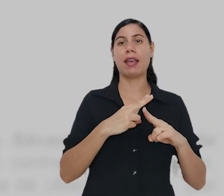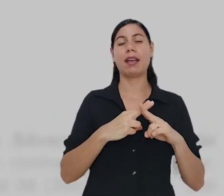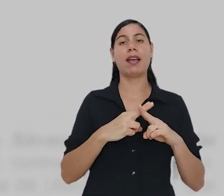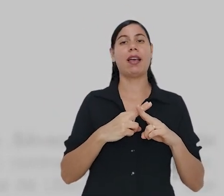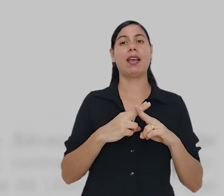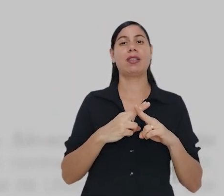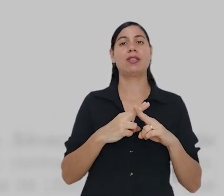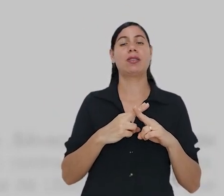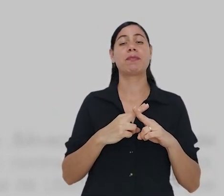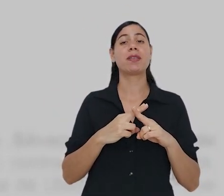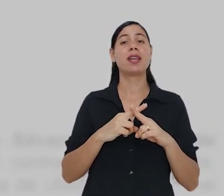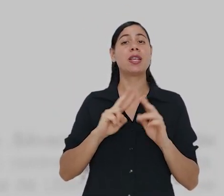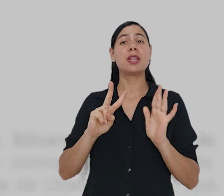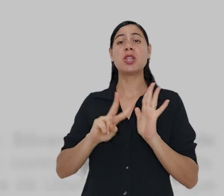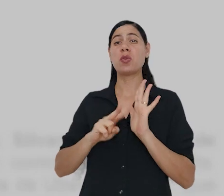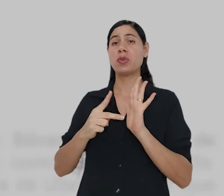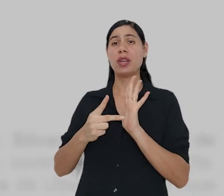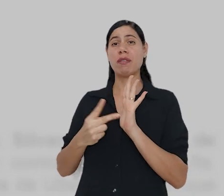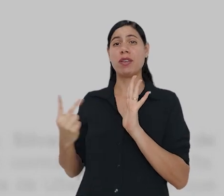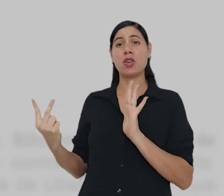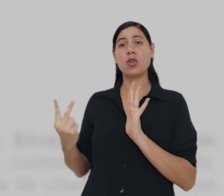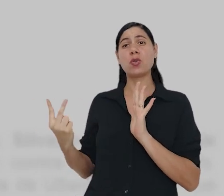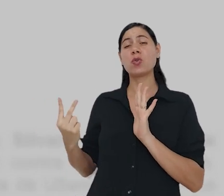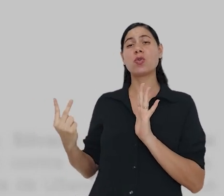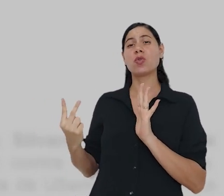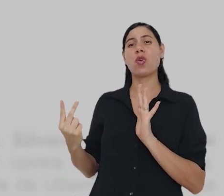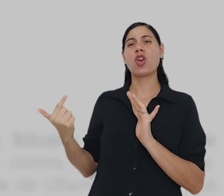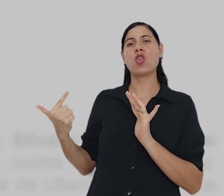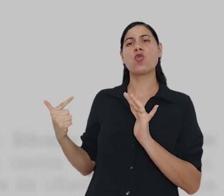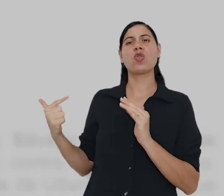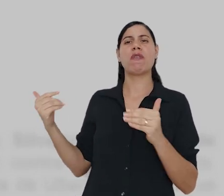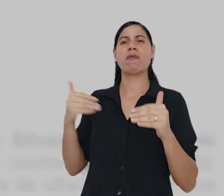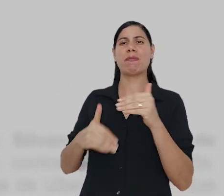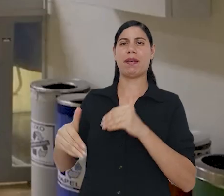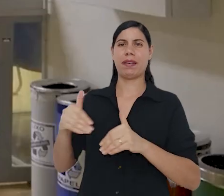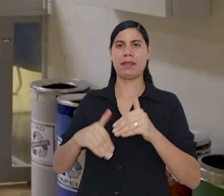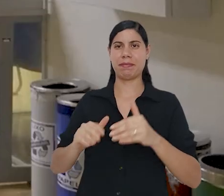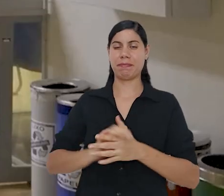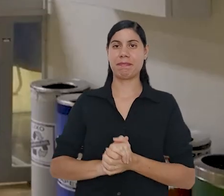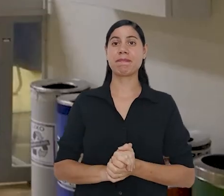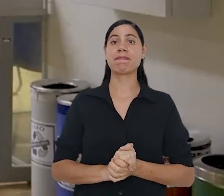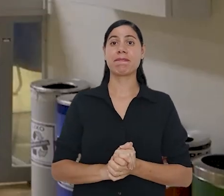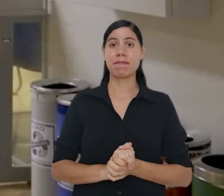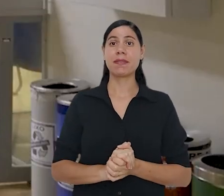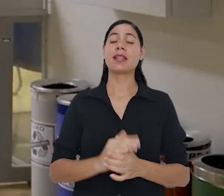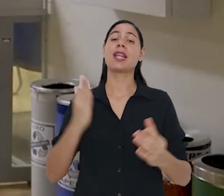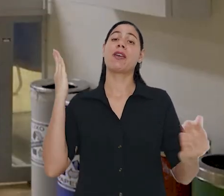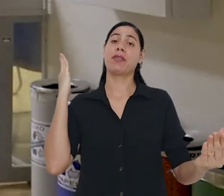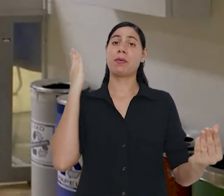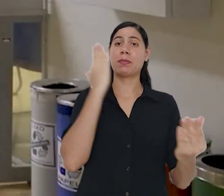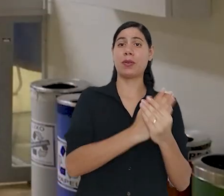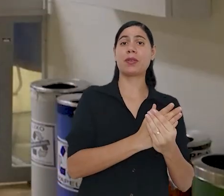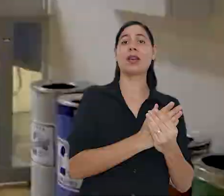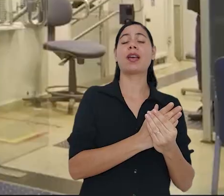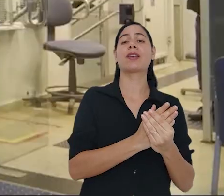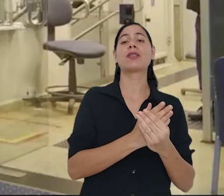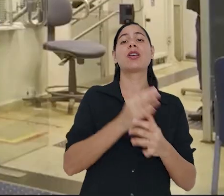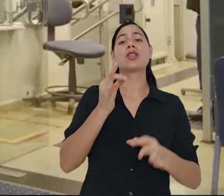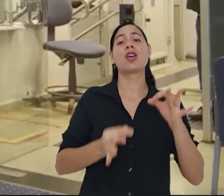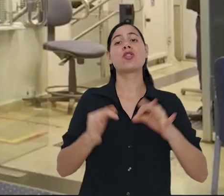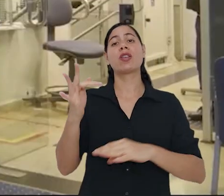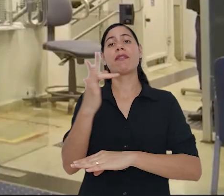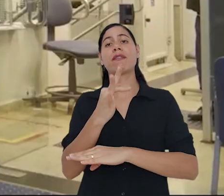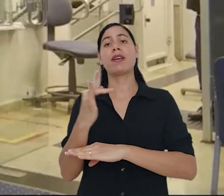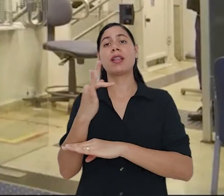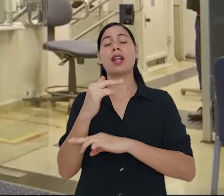não torna a participação dos réus de menor importância. A ação foi processada na Justiça Federal por